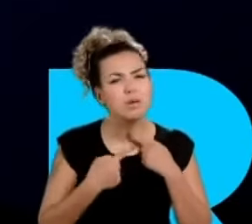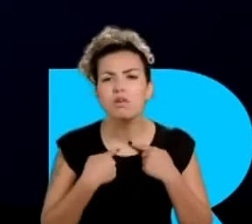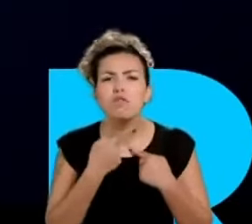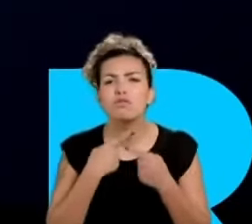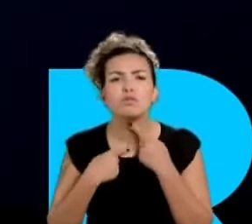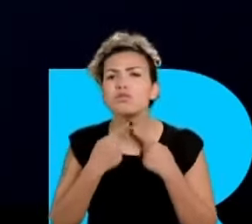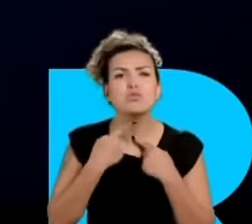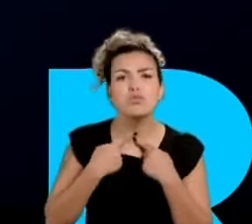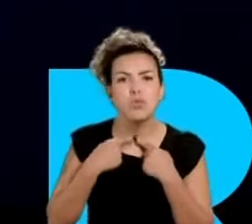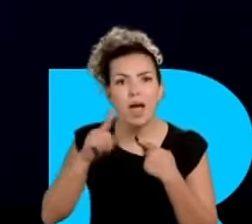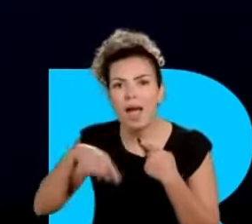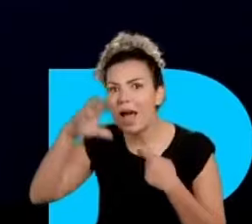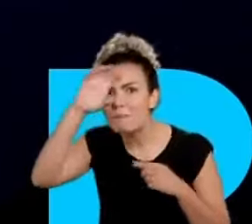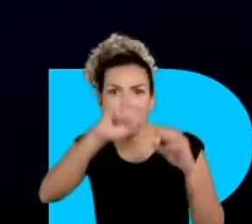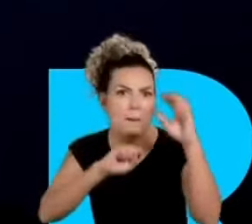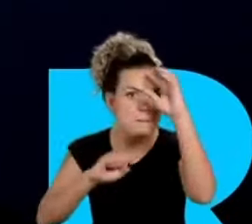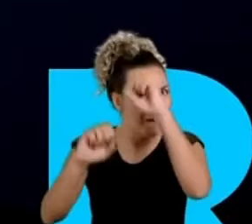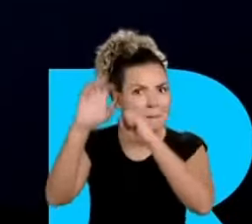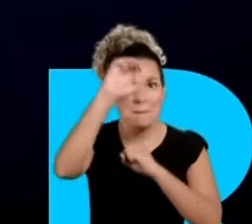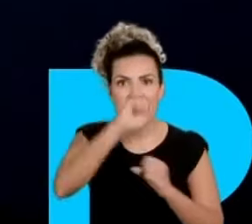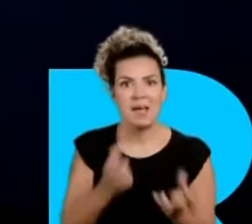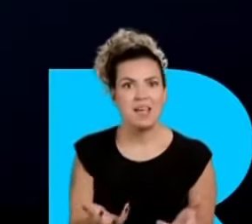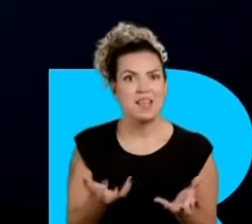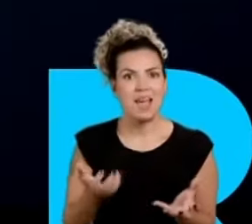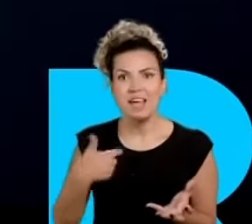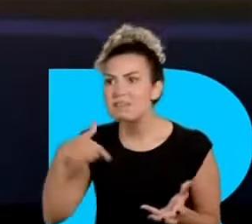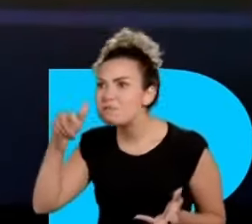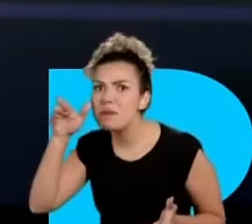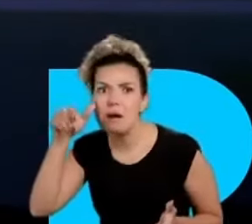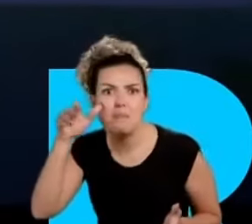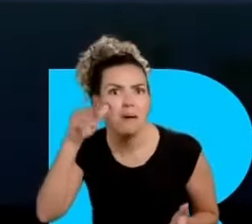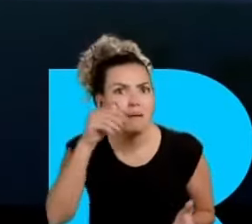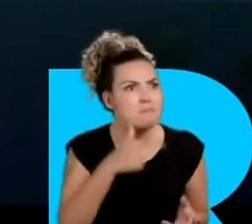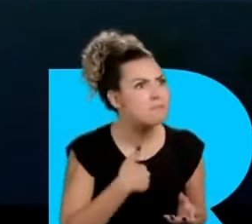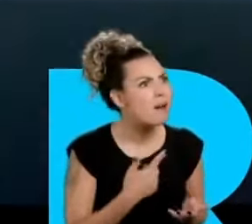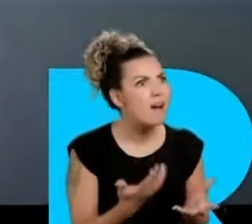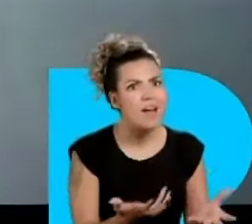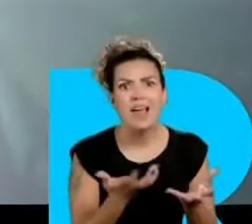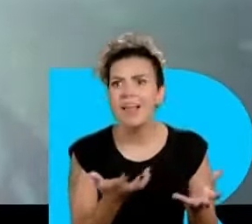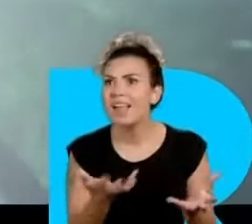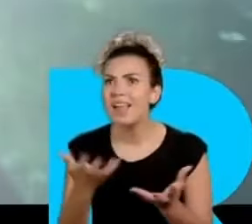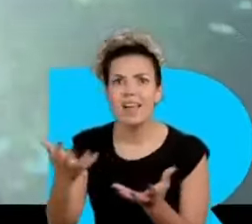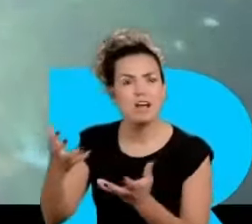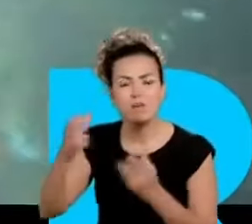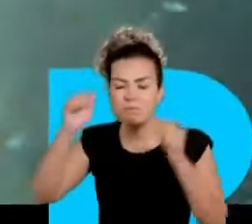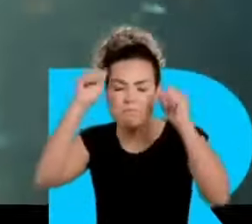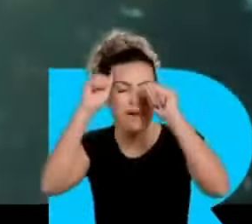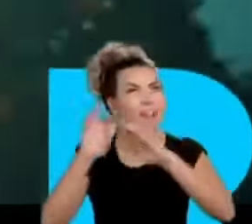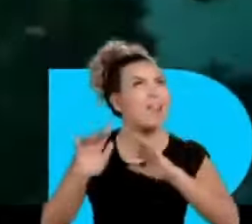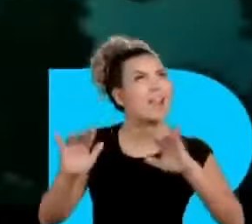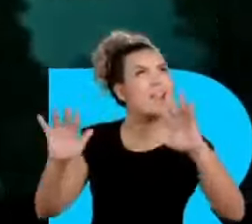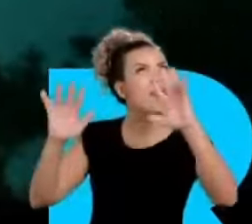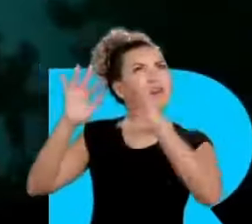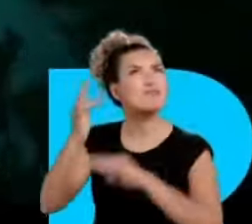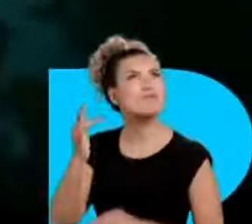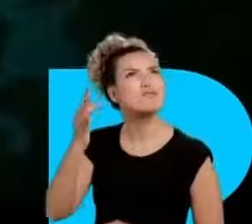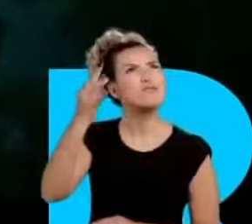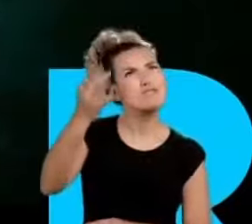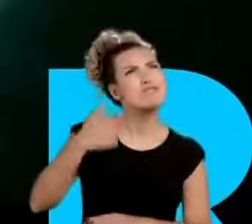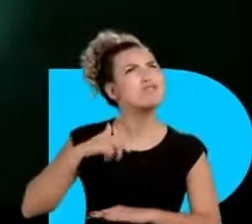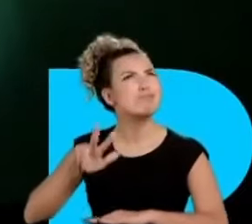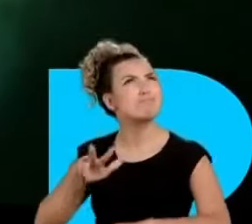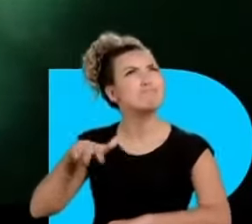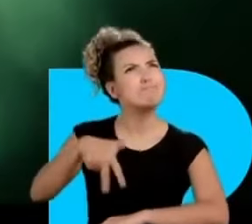água. Sede de aprender mesmo. E quanto mais eu sei, mais eu descubro que essa é a viagem que eu quero pra minha